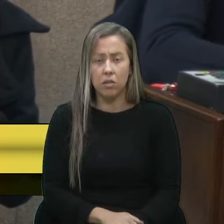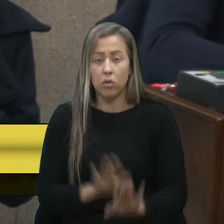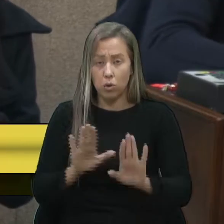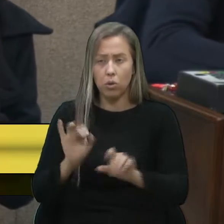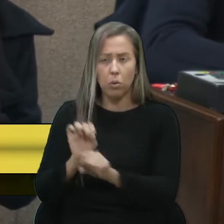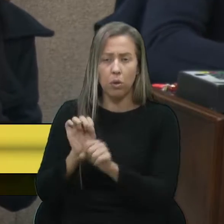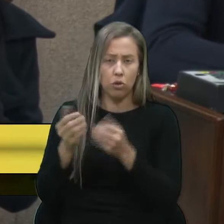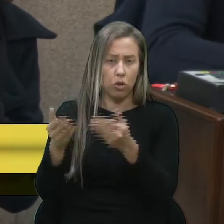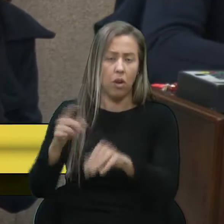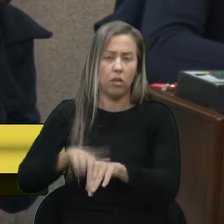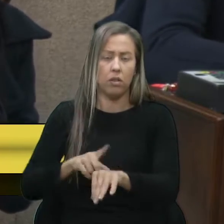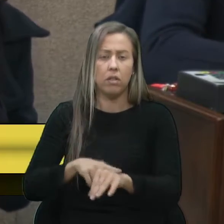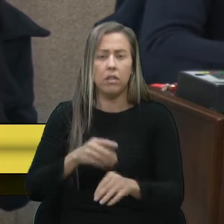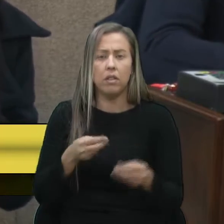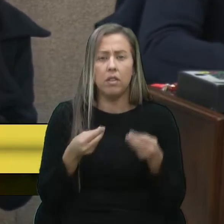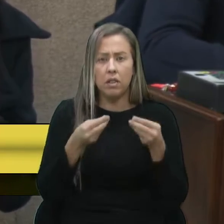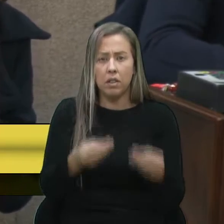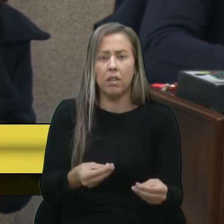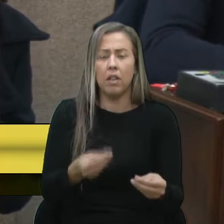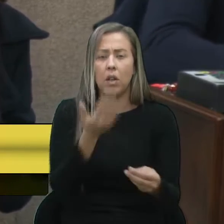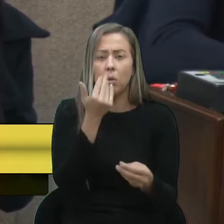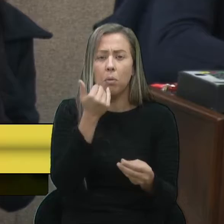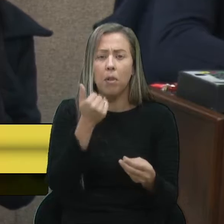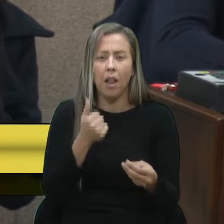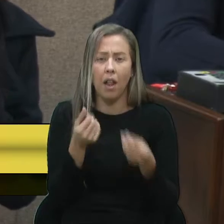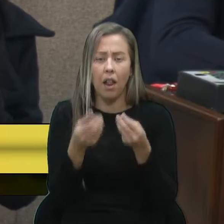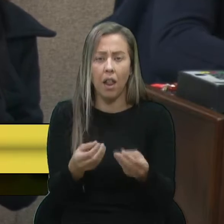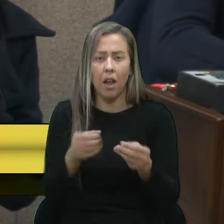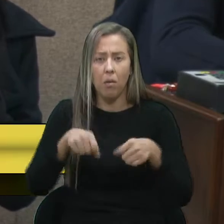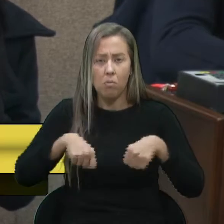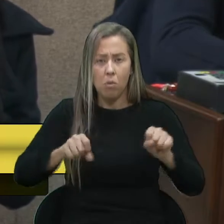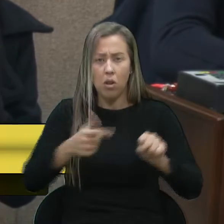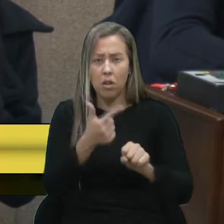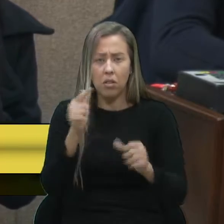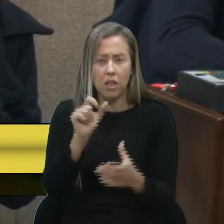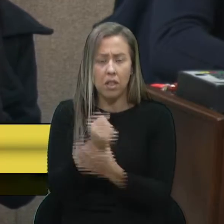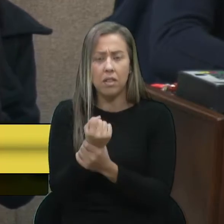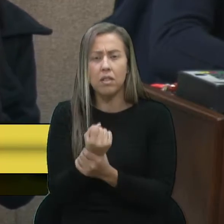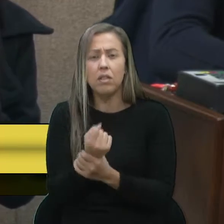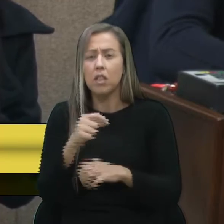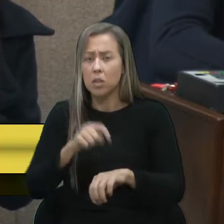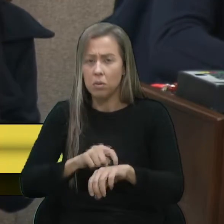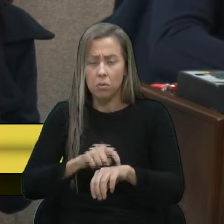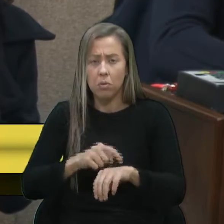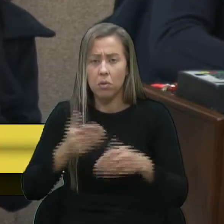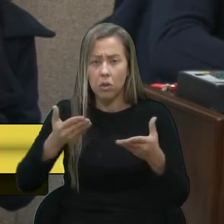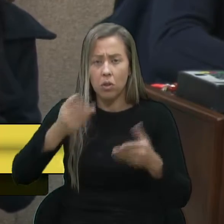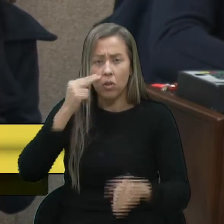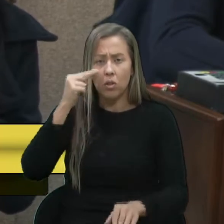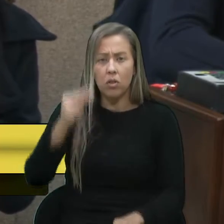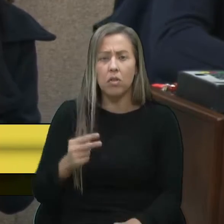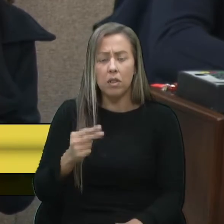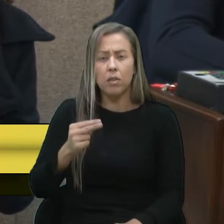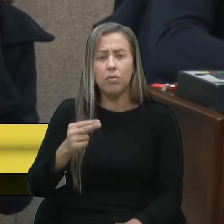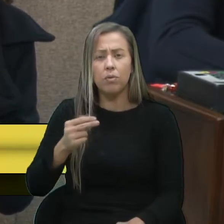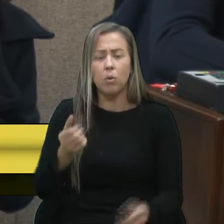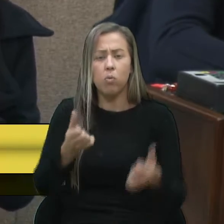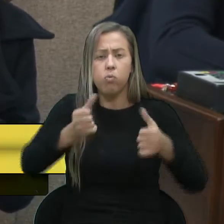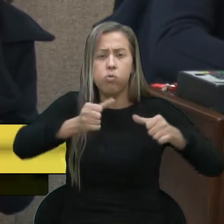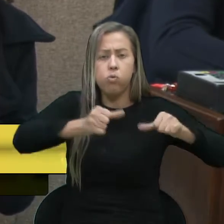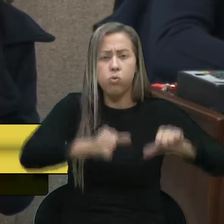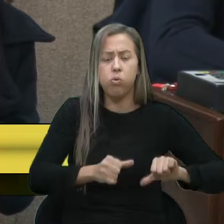concedo. O entregador de iFood, que não tem o mínimo de direito garantido. E no momento onde a gente vê que a